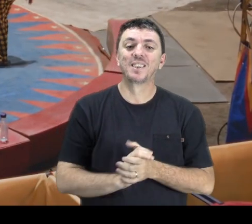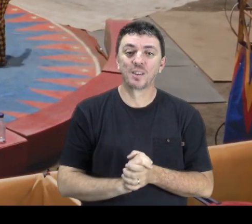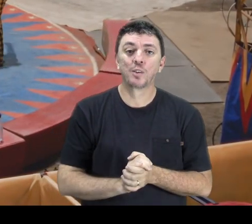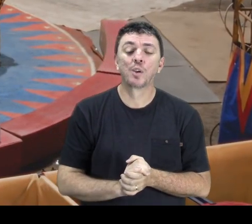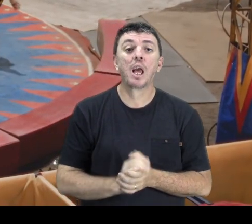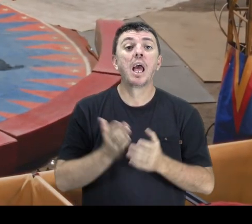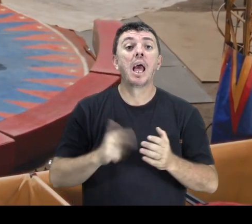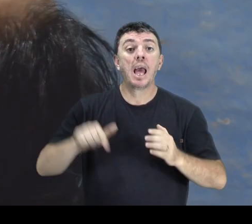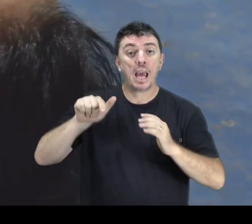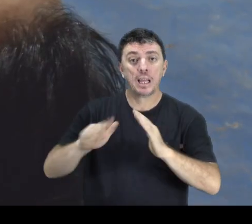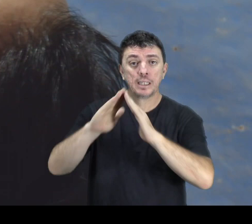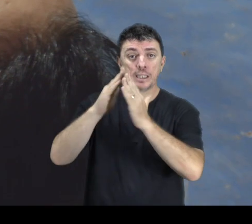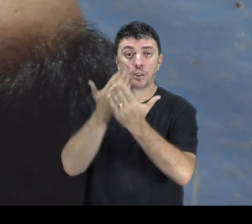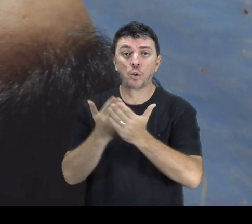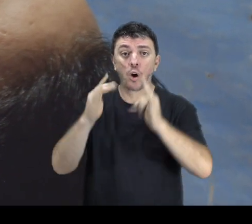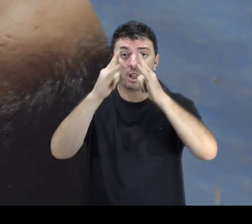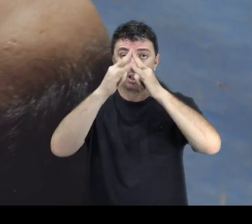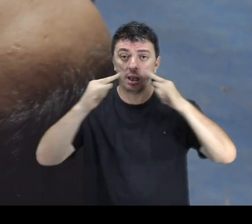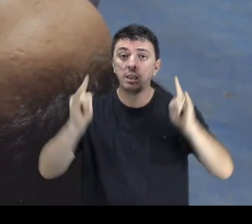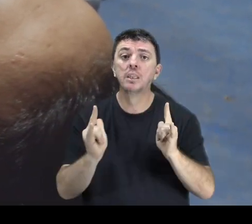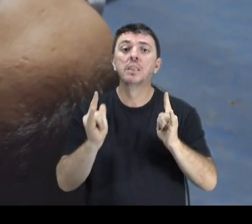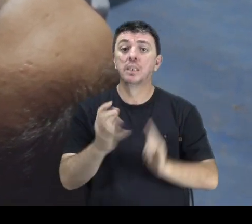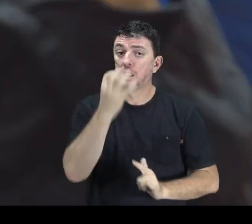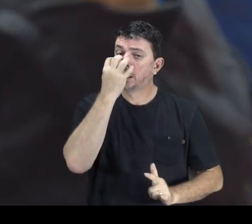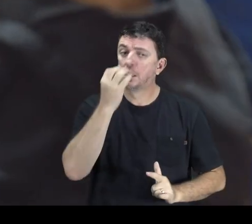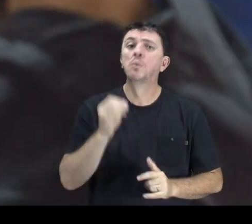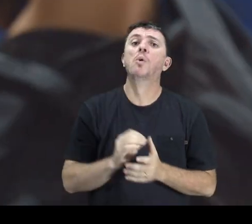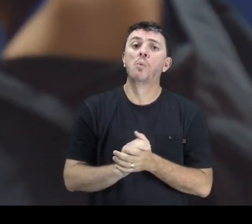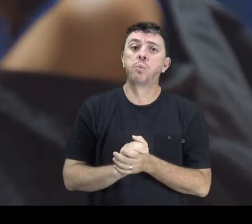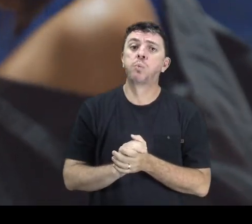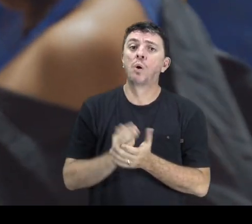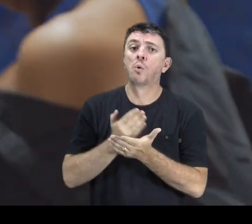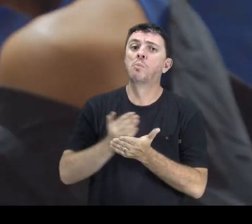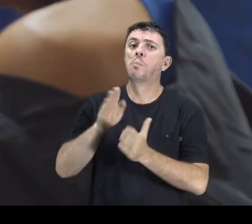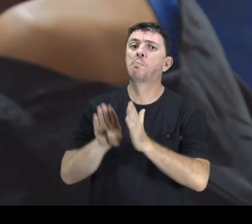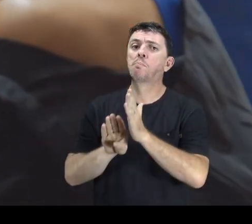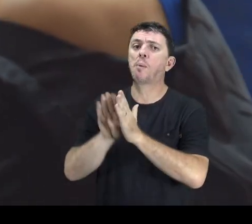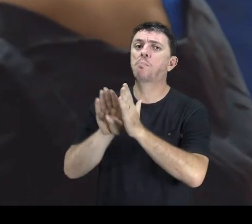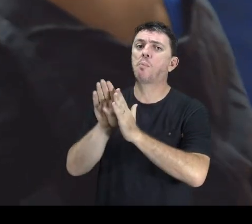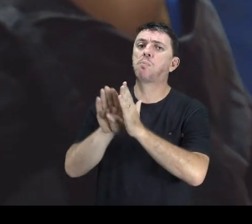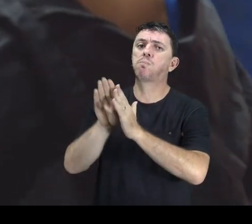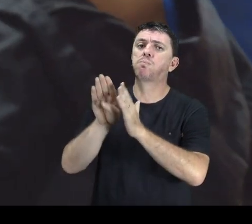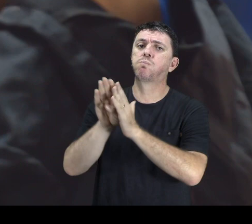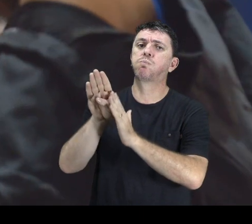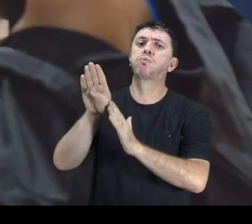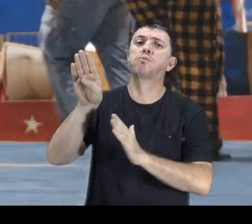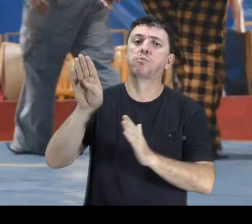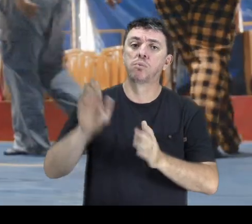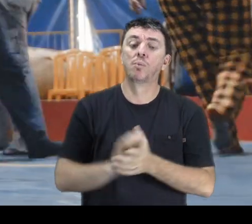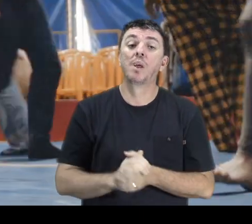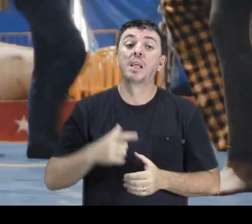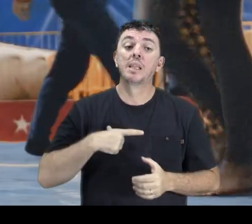teve uma repercussão muito grande na época, porque a gente começou, chegou o grupo do